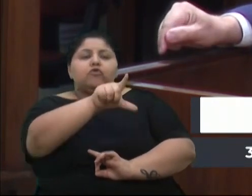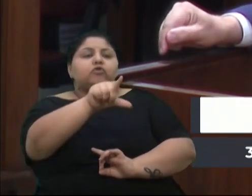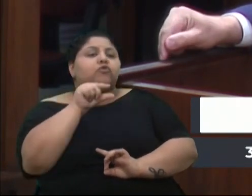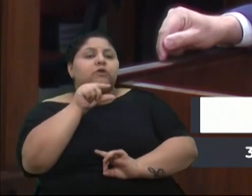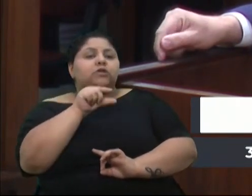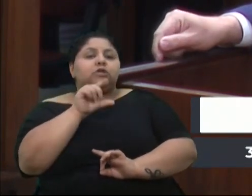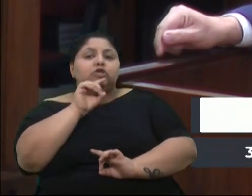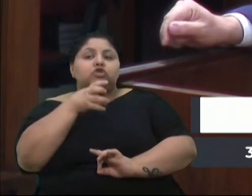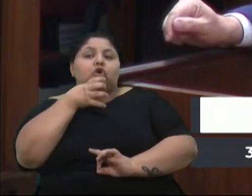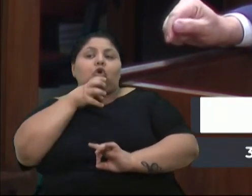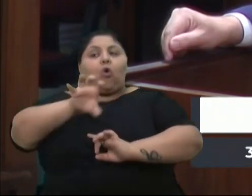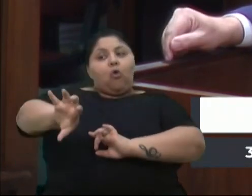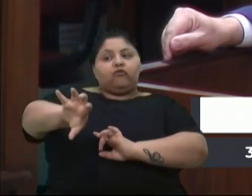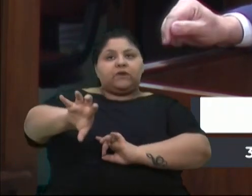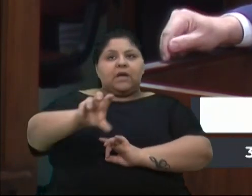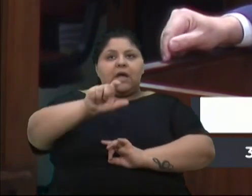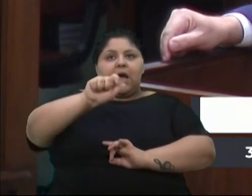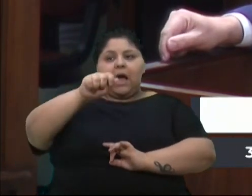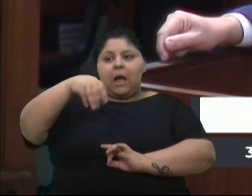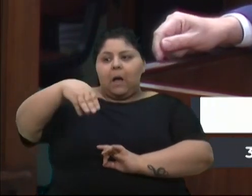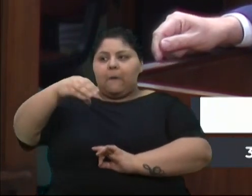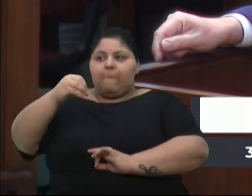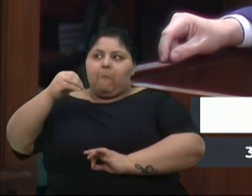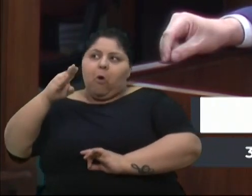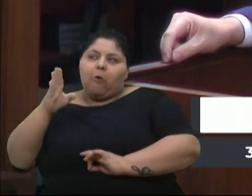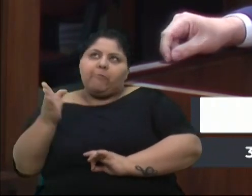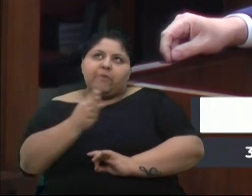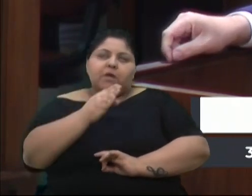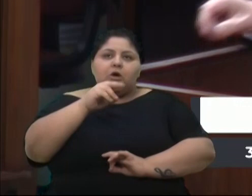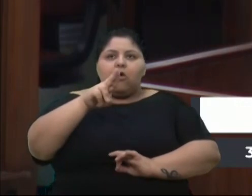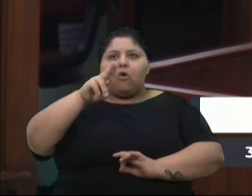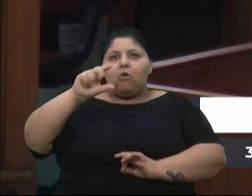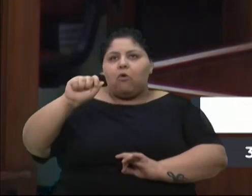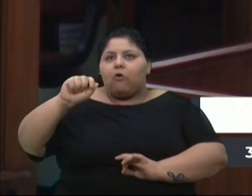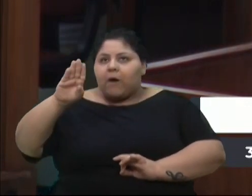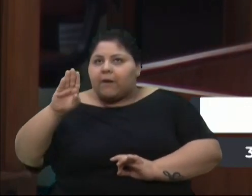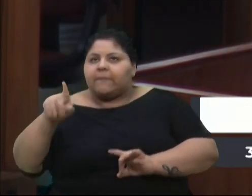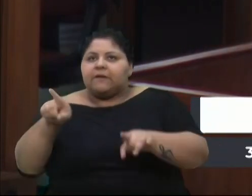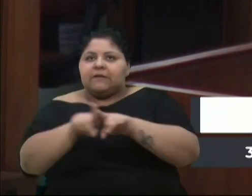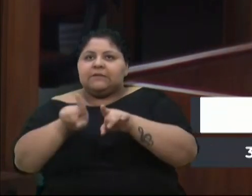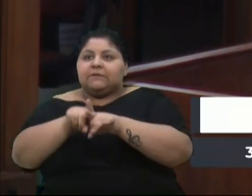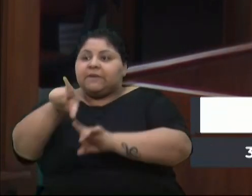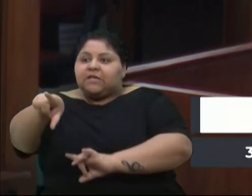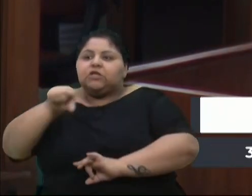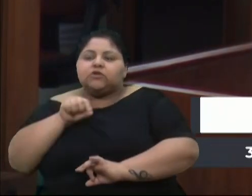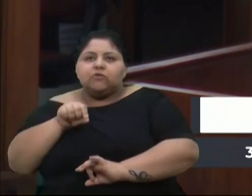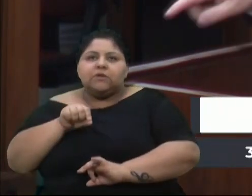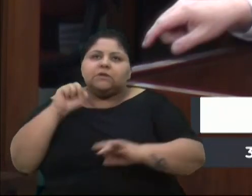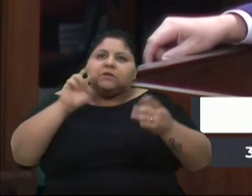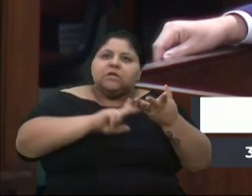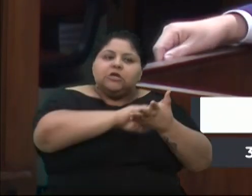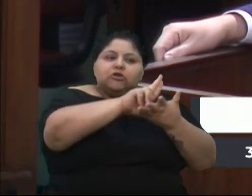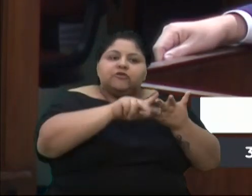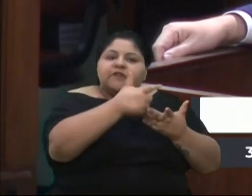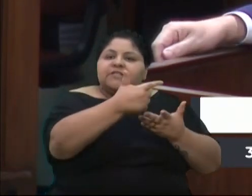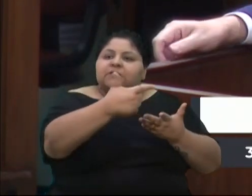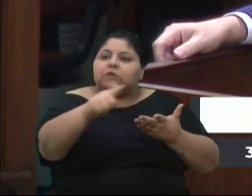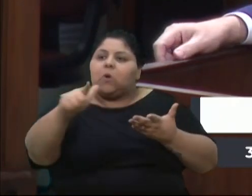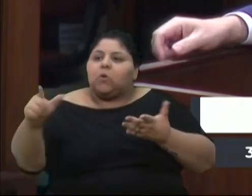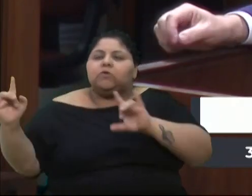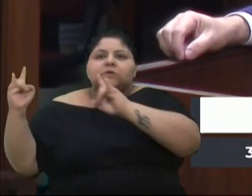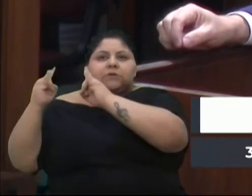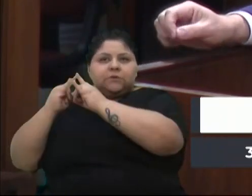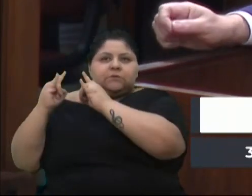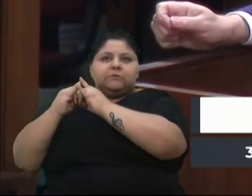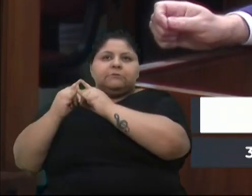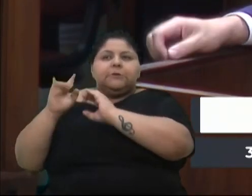contra as AMOBs, contra a UAB. Elas foram tomadas também por diversas outras associações que